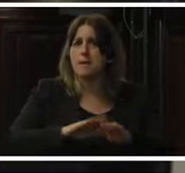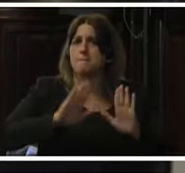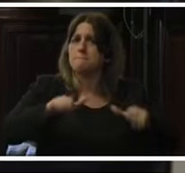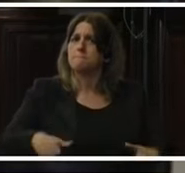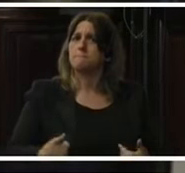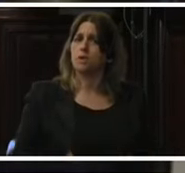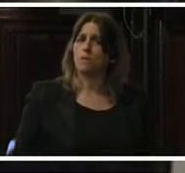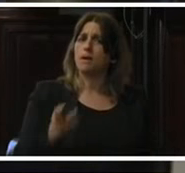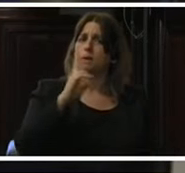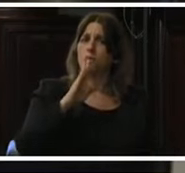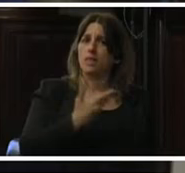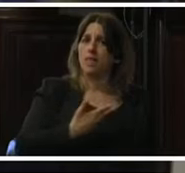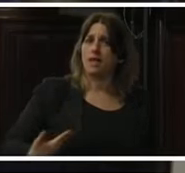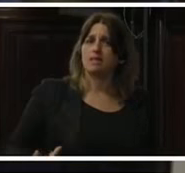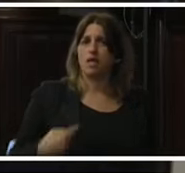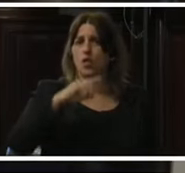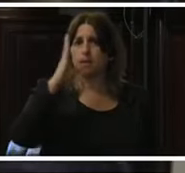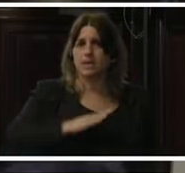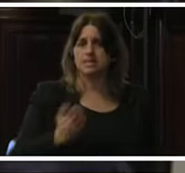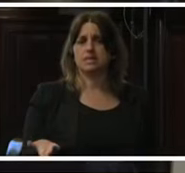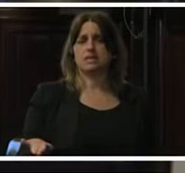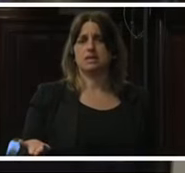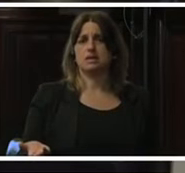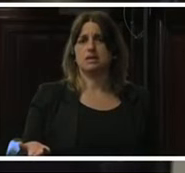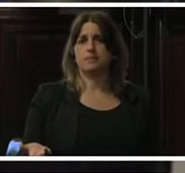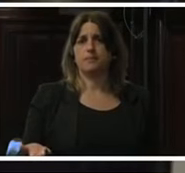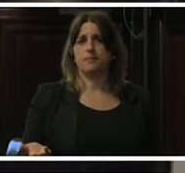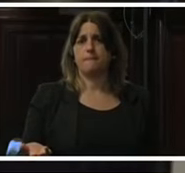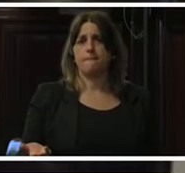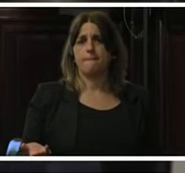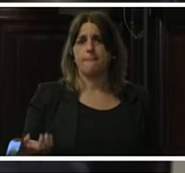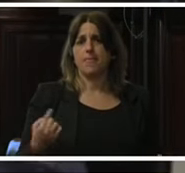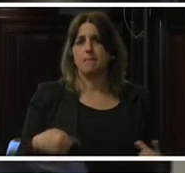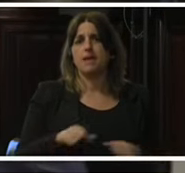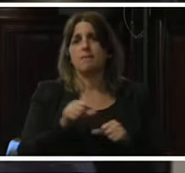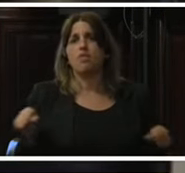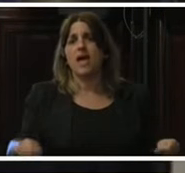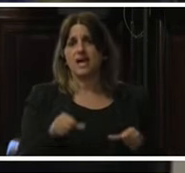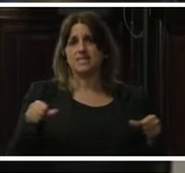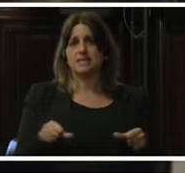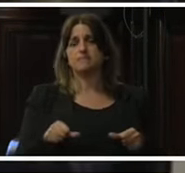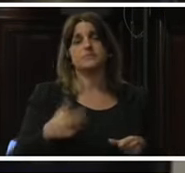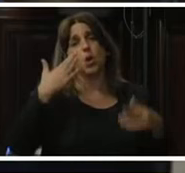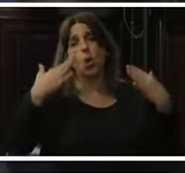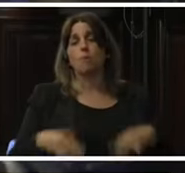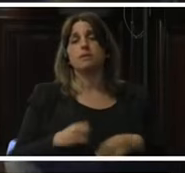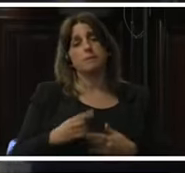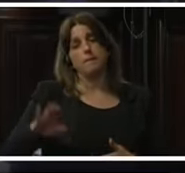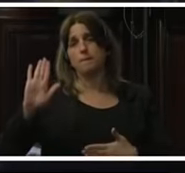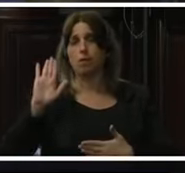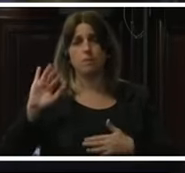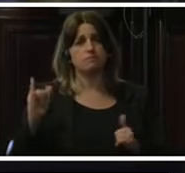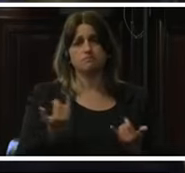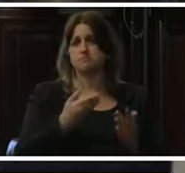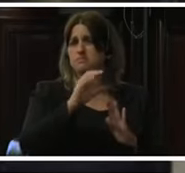da legalidade brasileira para efetuar a promessa constitucional e fazer valer o